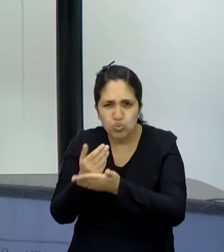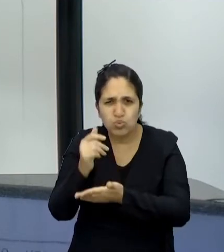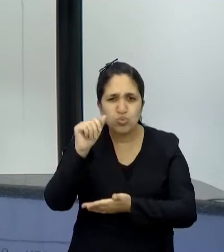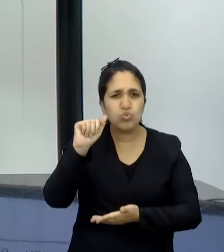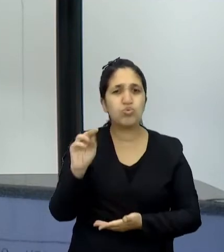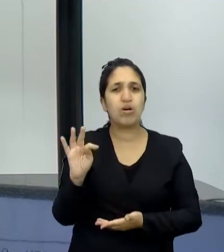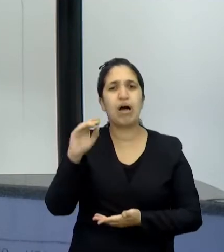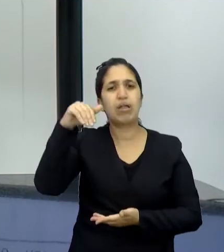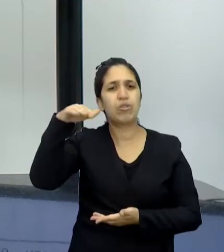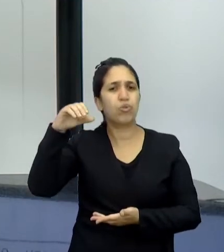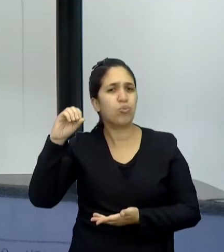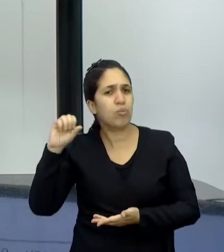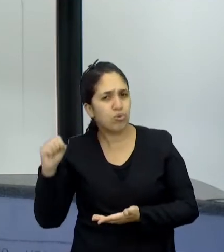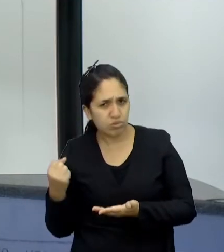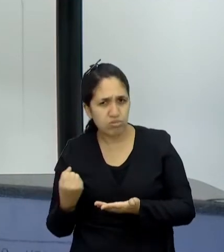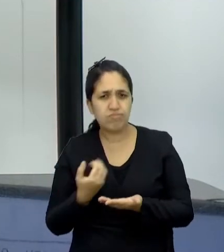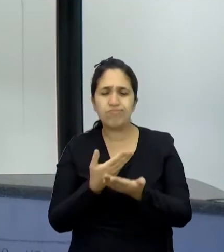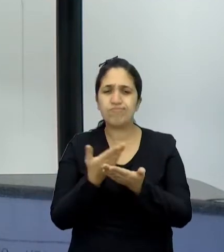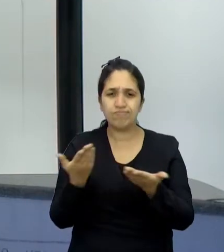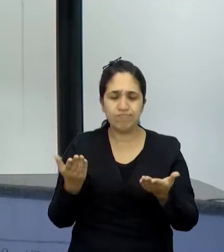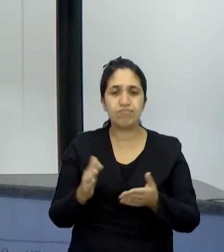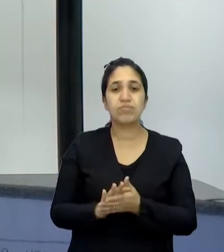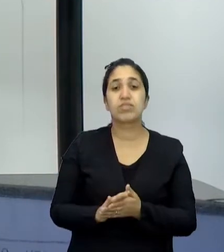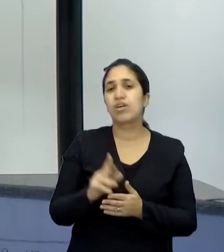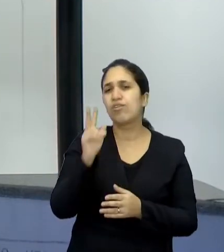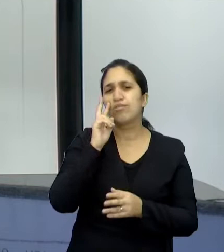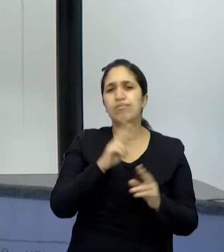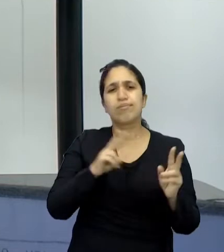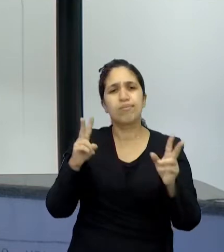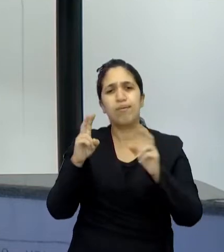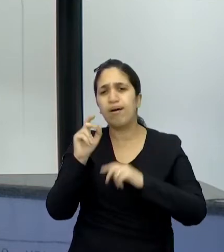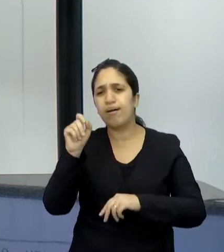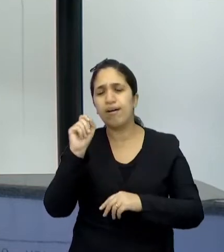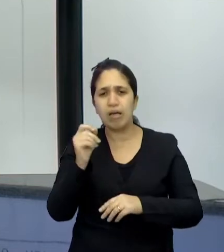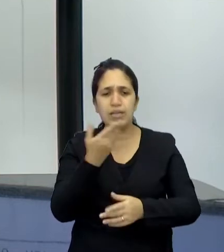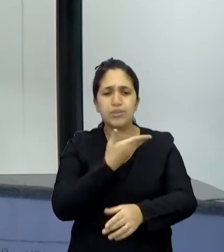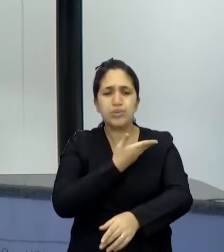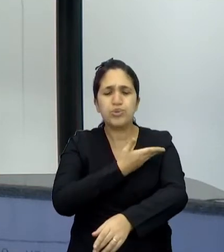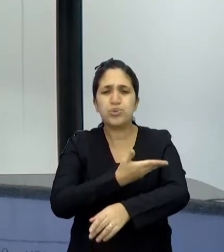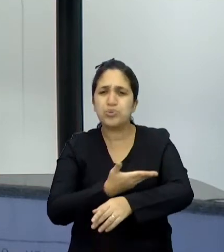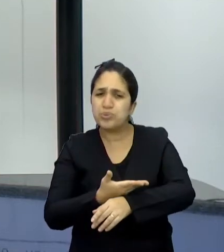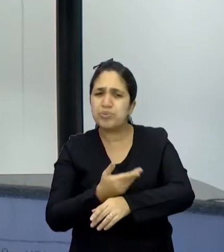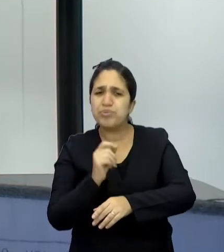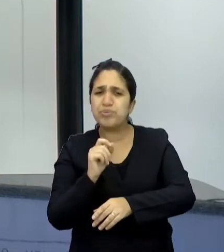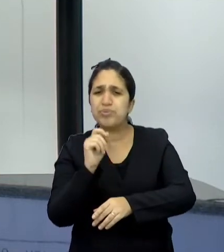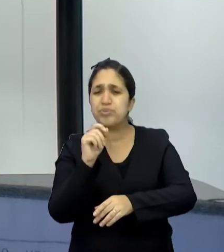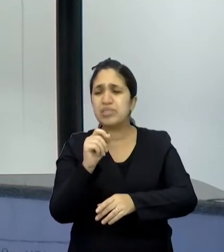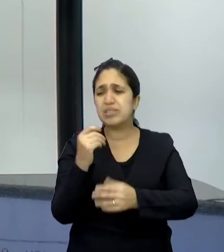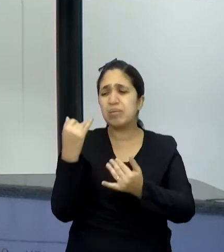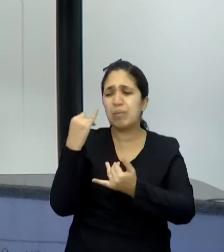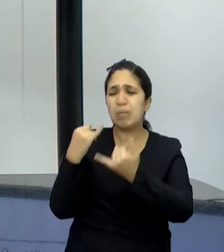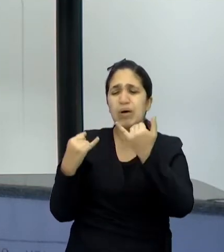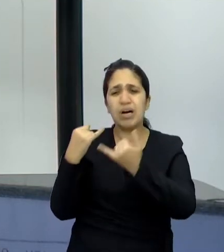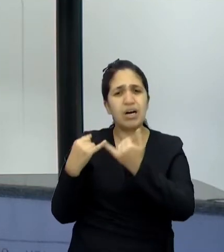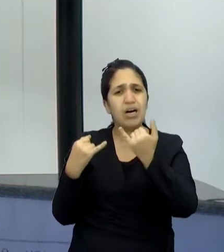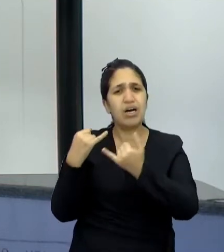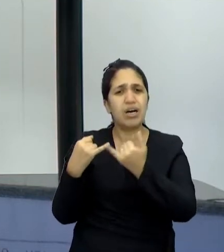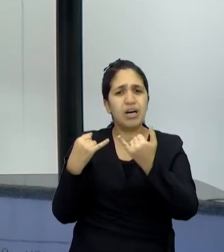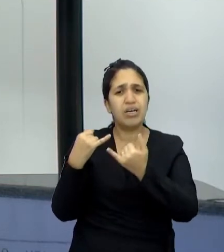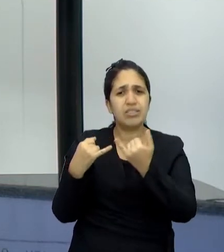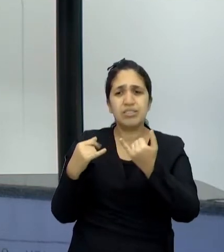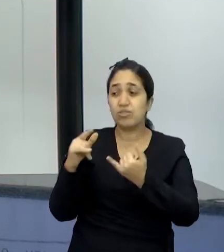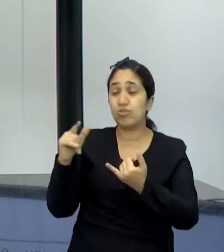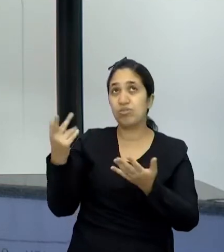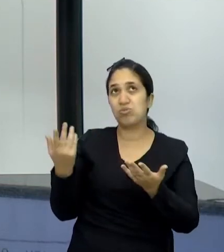da matéria. E aí a gente vai perceber que este comportamento natural é um comportamento parecido quando você